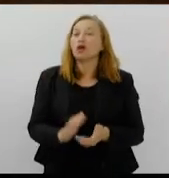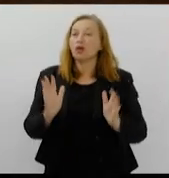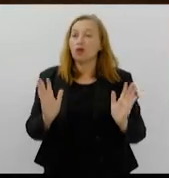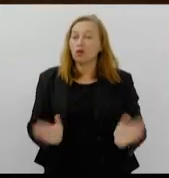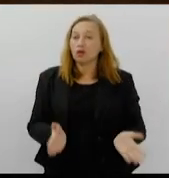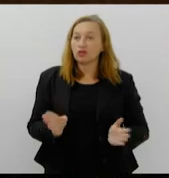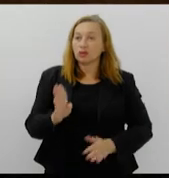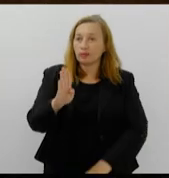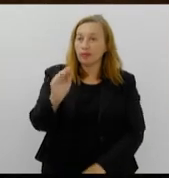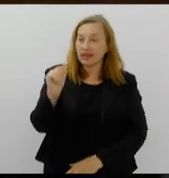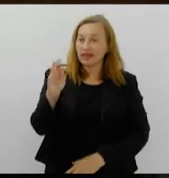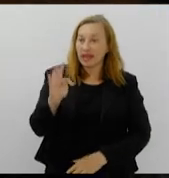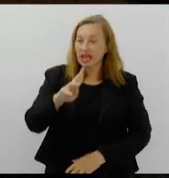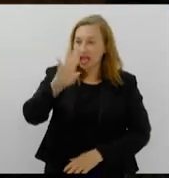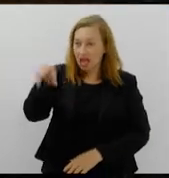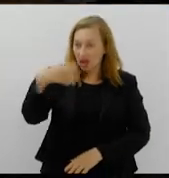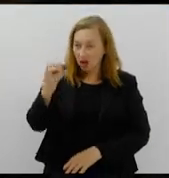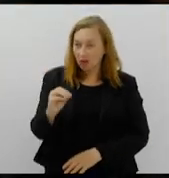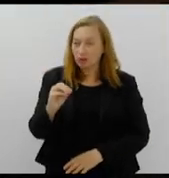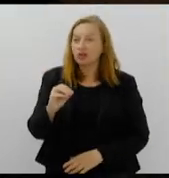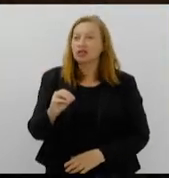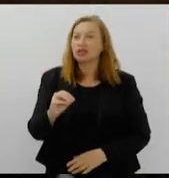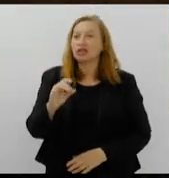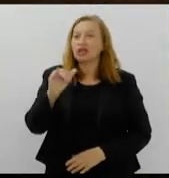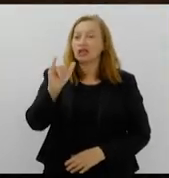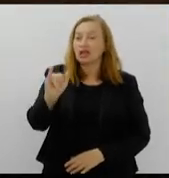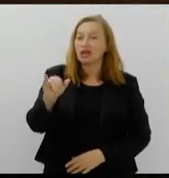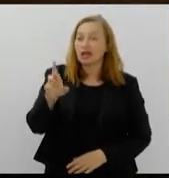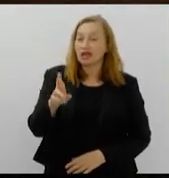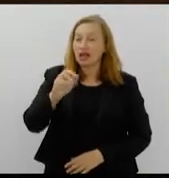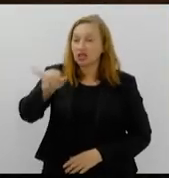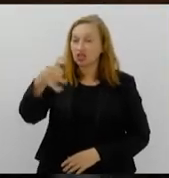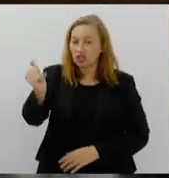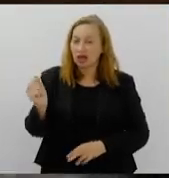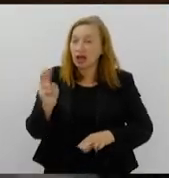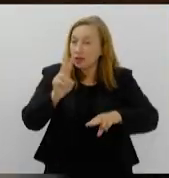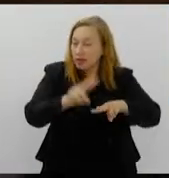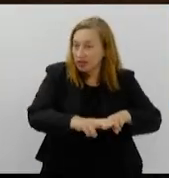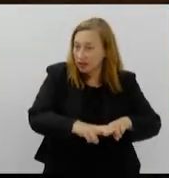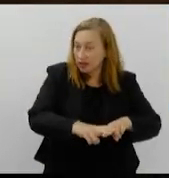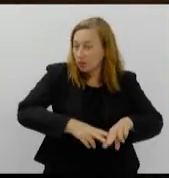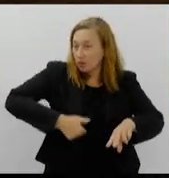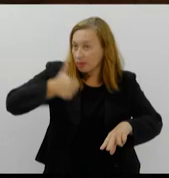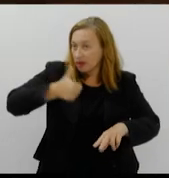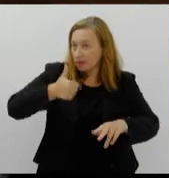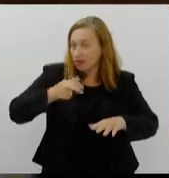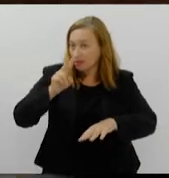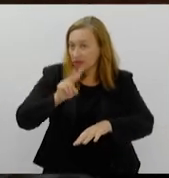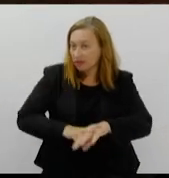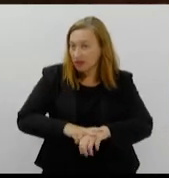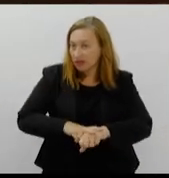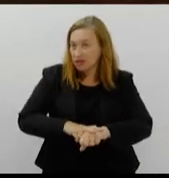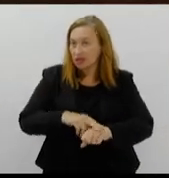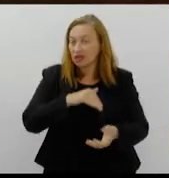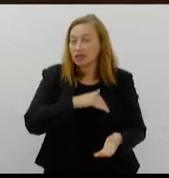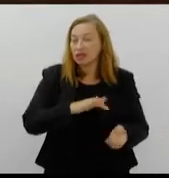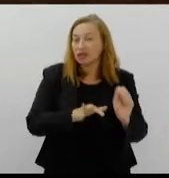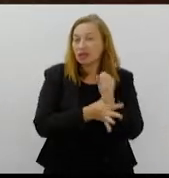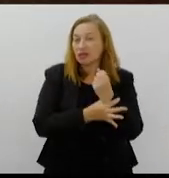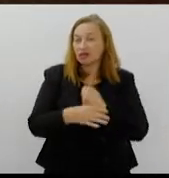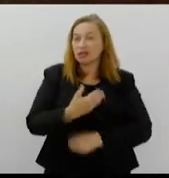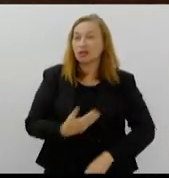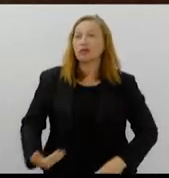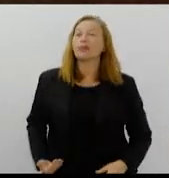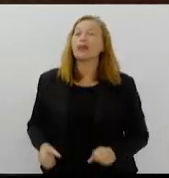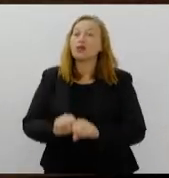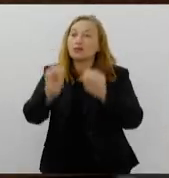Irajá apreendeu pela primeira vez na história da segurança pública do Rio de Janeiro um